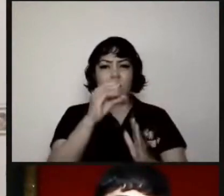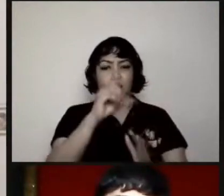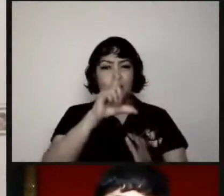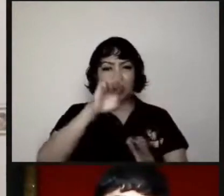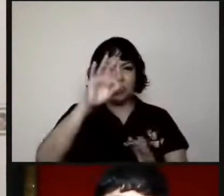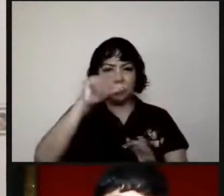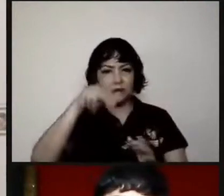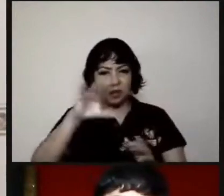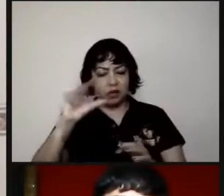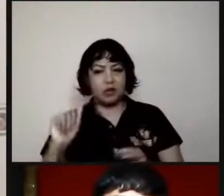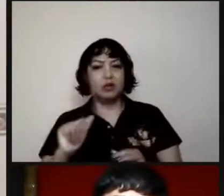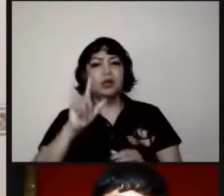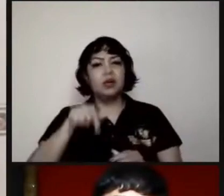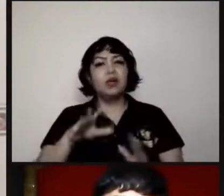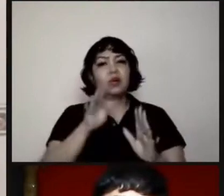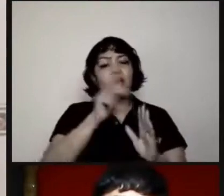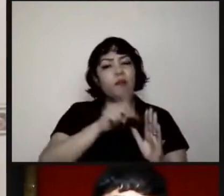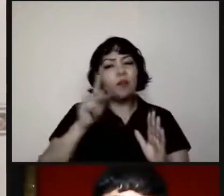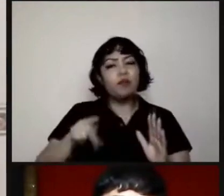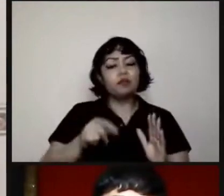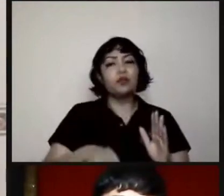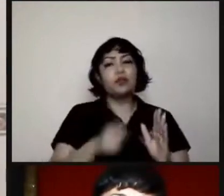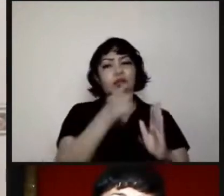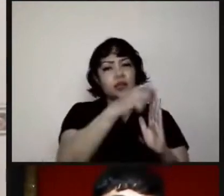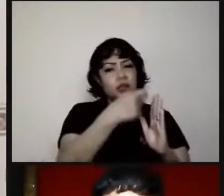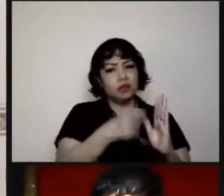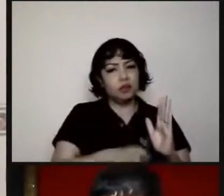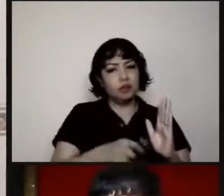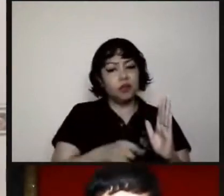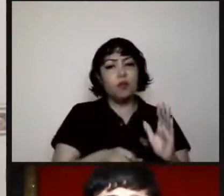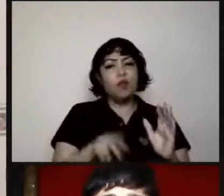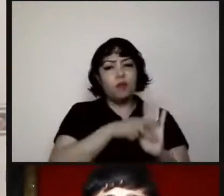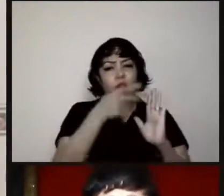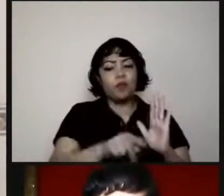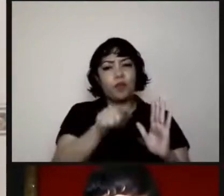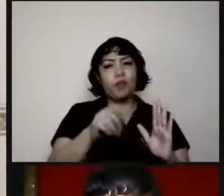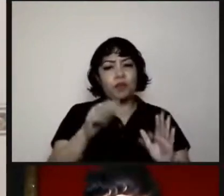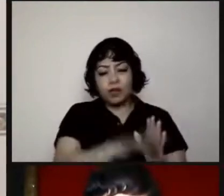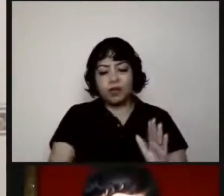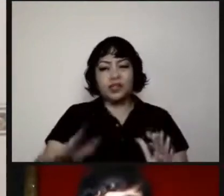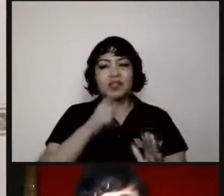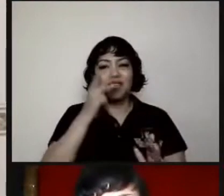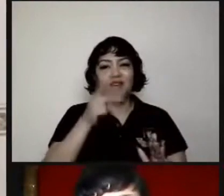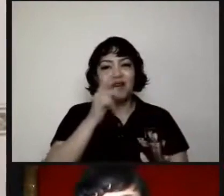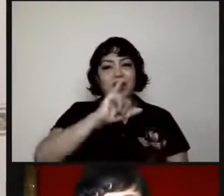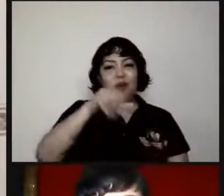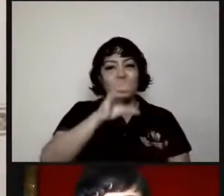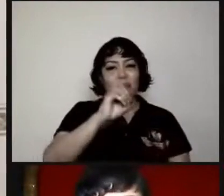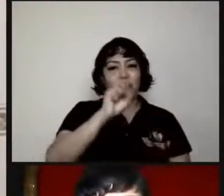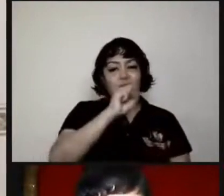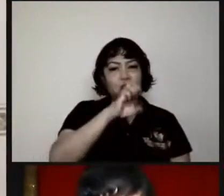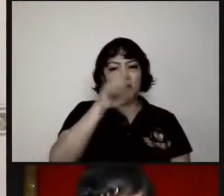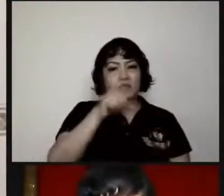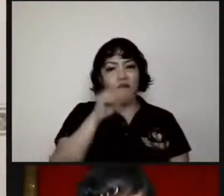texto que uma professora criou para crianças, e fala sobre o José Bonifácio, né? Que a Leopoldina ela vai